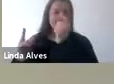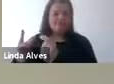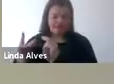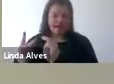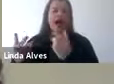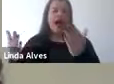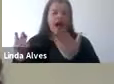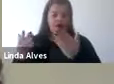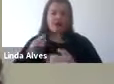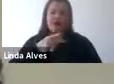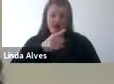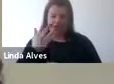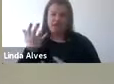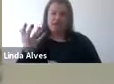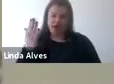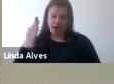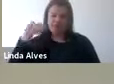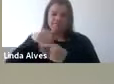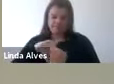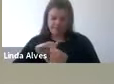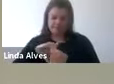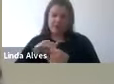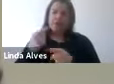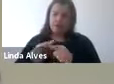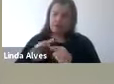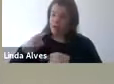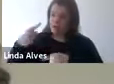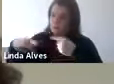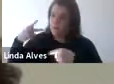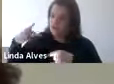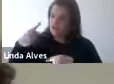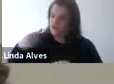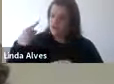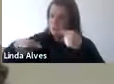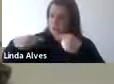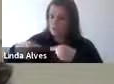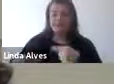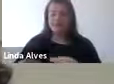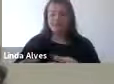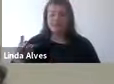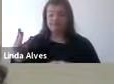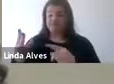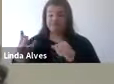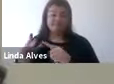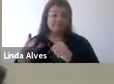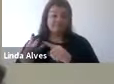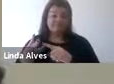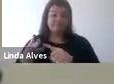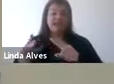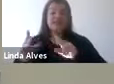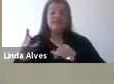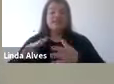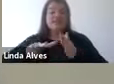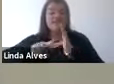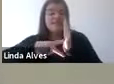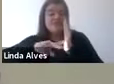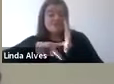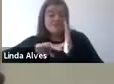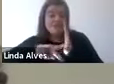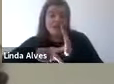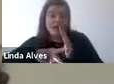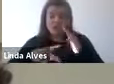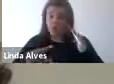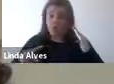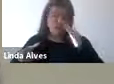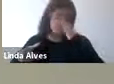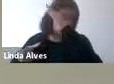a gente defende aquilo ali como uma política pública. Mas está aí. E o sindicato, que também ele atacava, né? E que se mostrou um